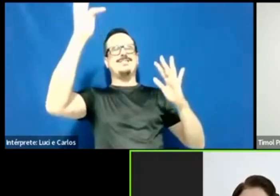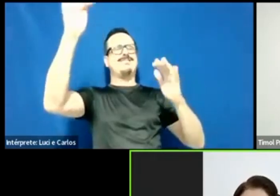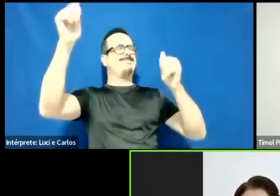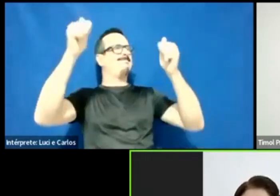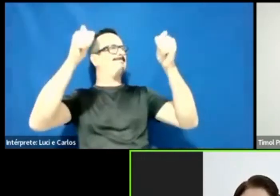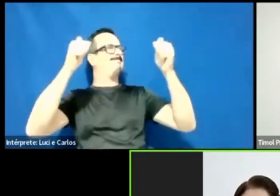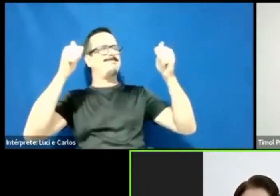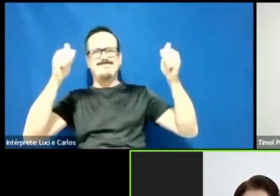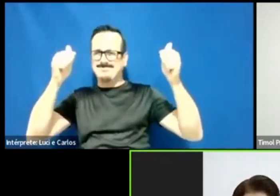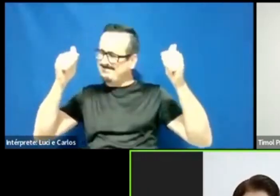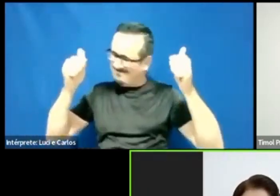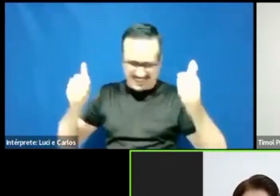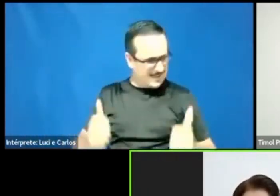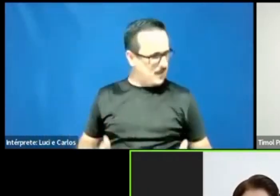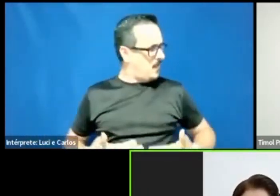motivo para se acordar,